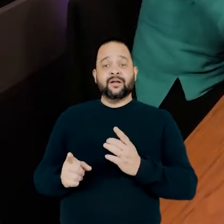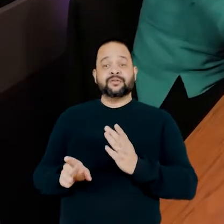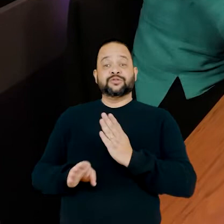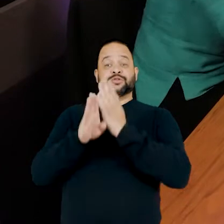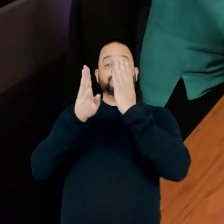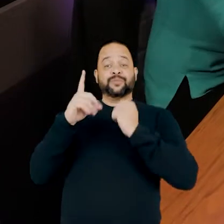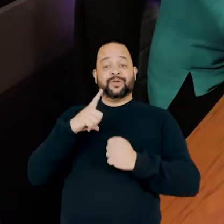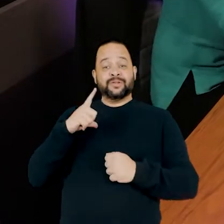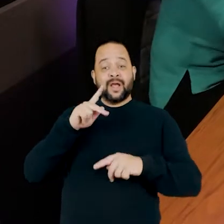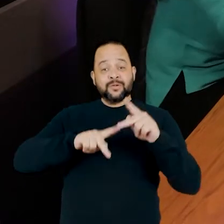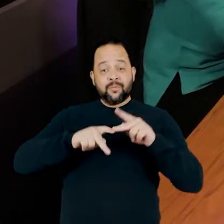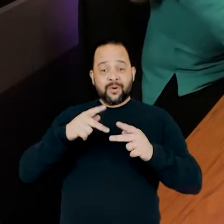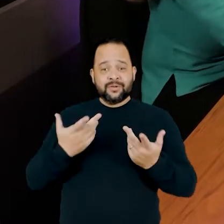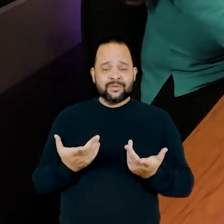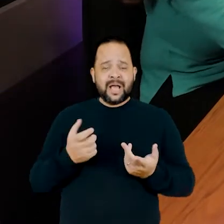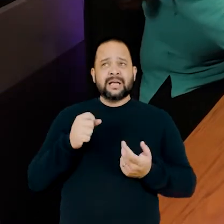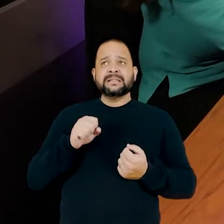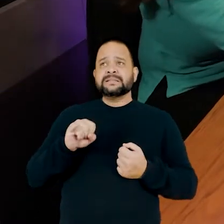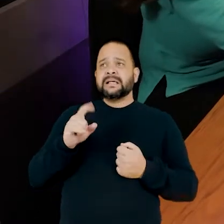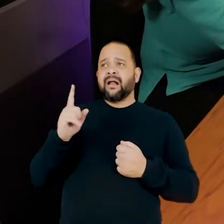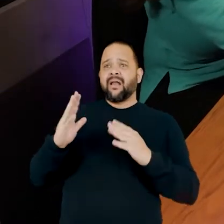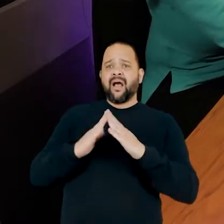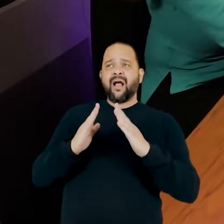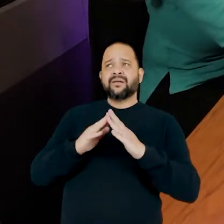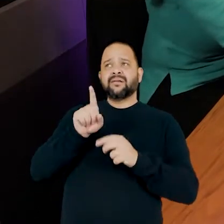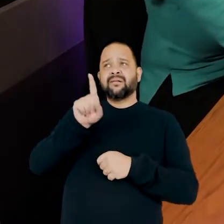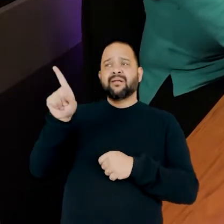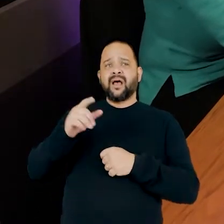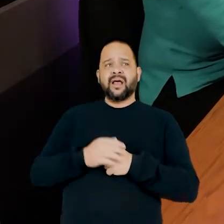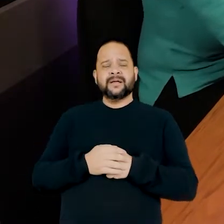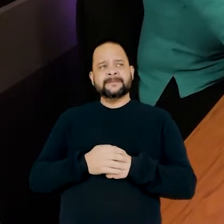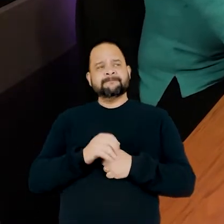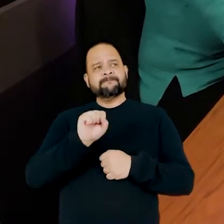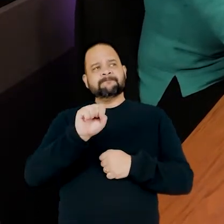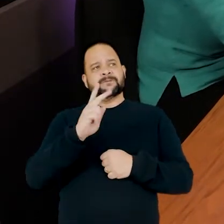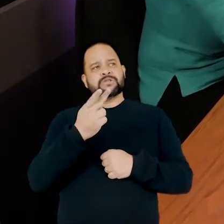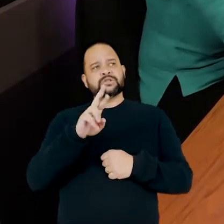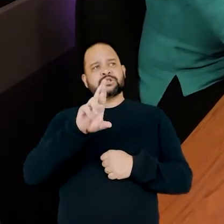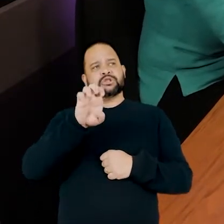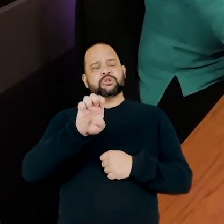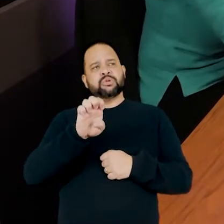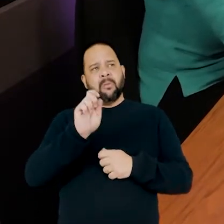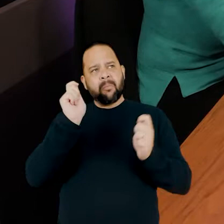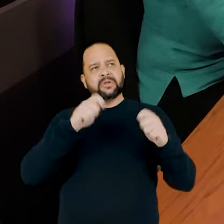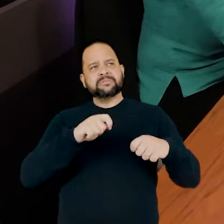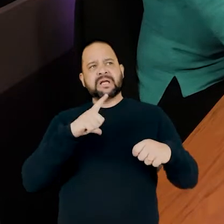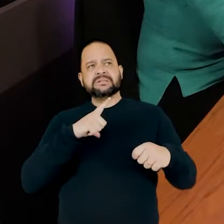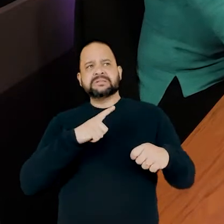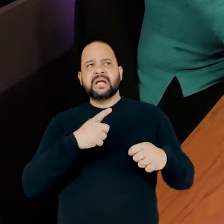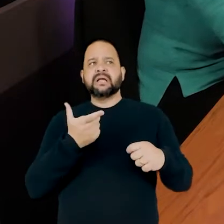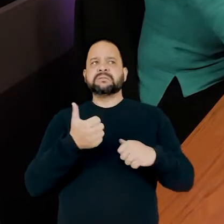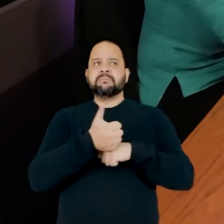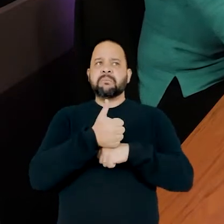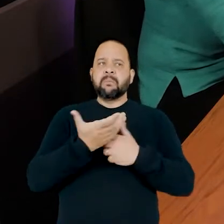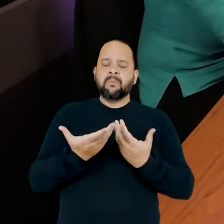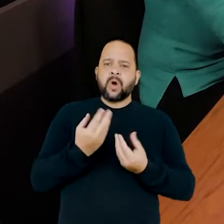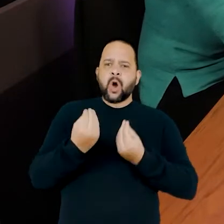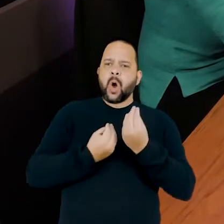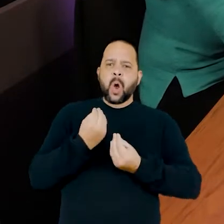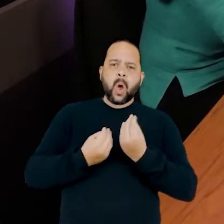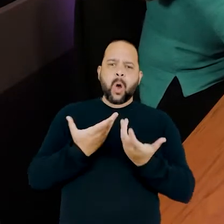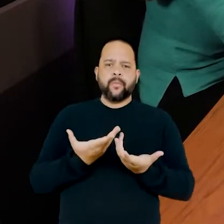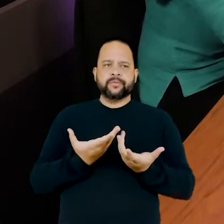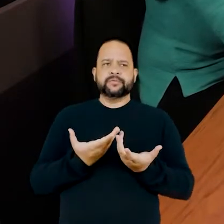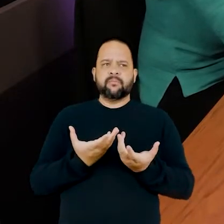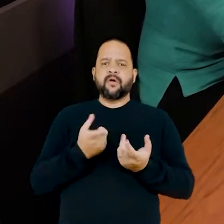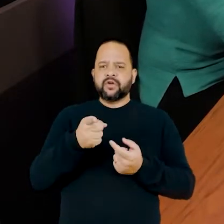se ela fosse na casa dela, será que ela pensaria, lembraria? Puts, a Shureu é uma possibilidade? Sim. Como que é isso? Vocês querem atingir o público final?